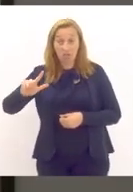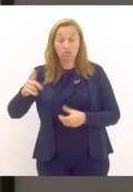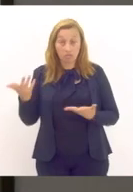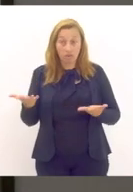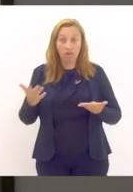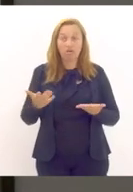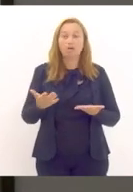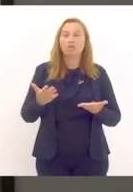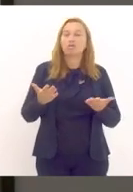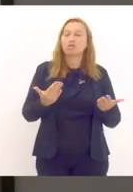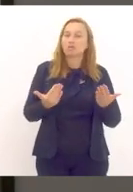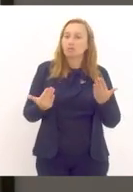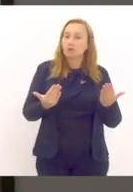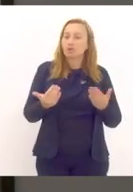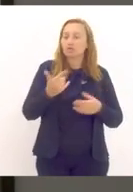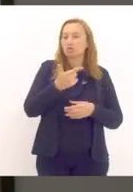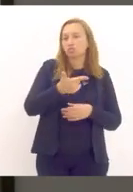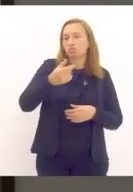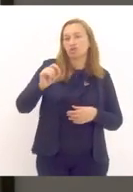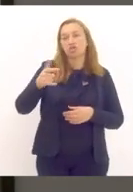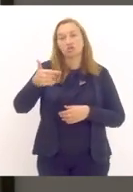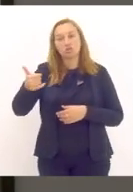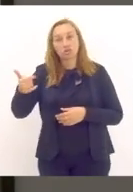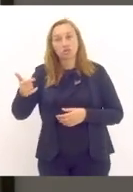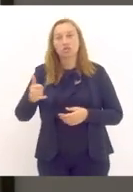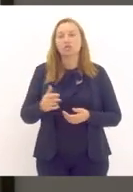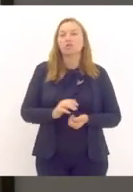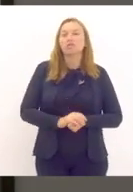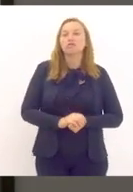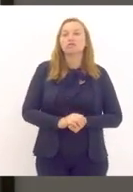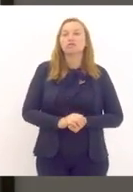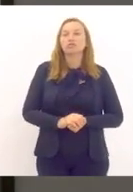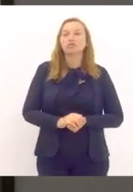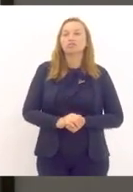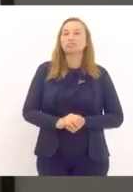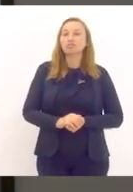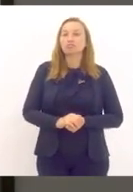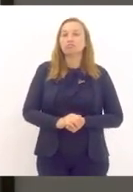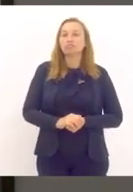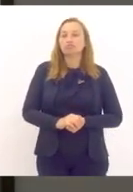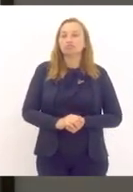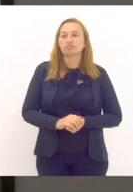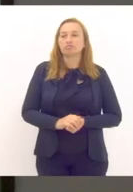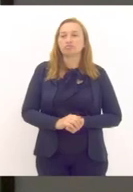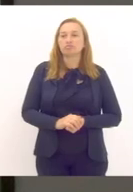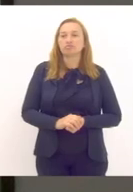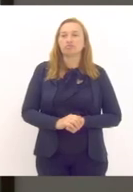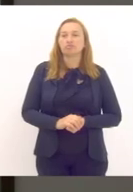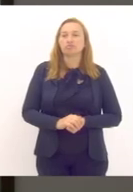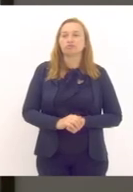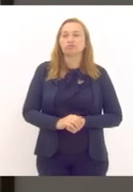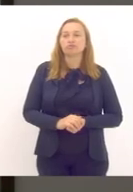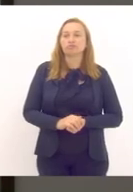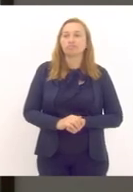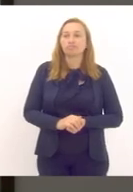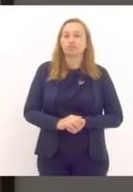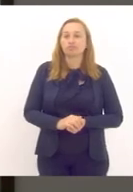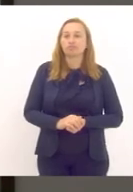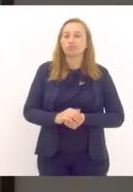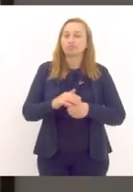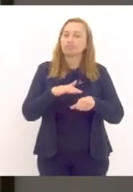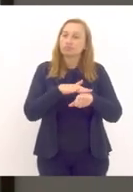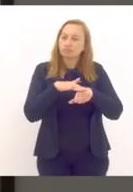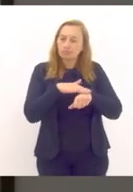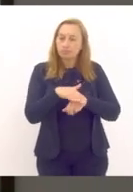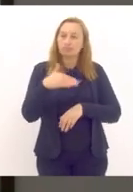em 2022. O que se há de se esperar para isso? Bem, se você senta com os bancos,